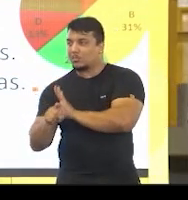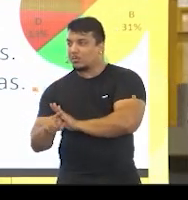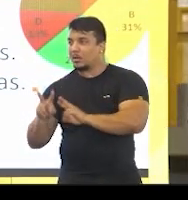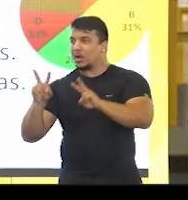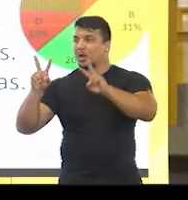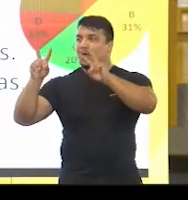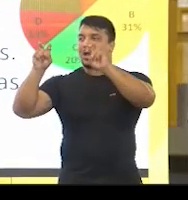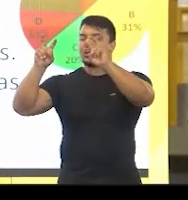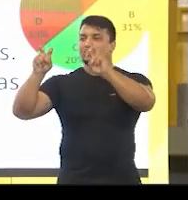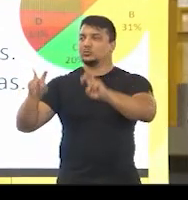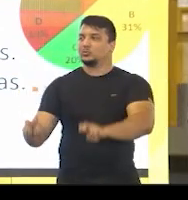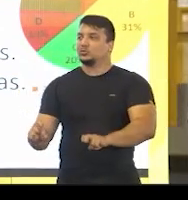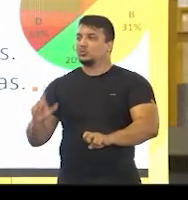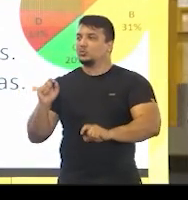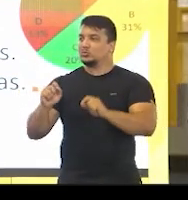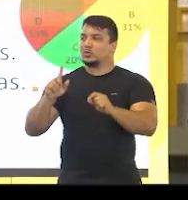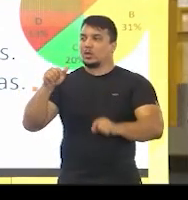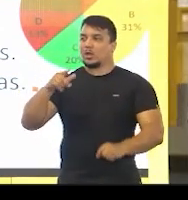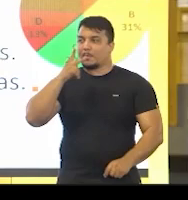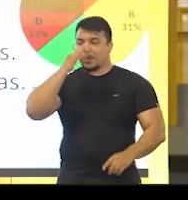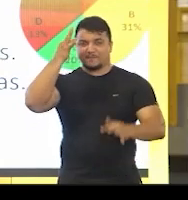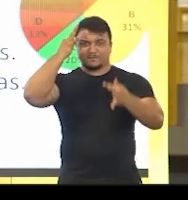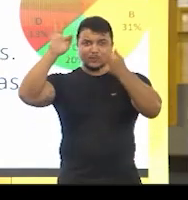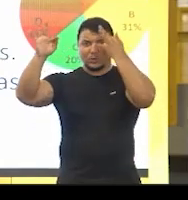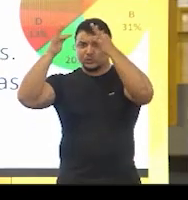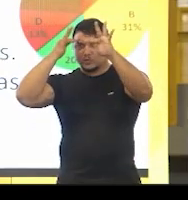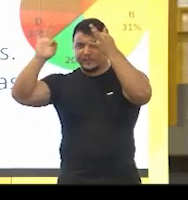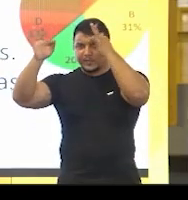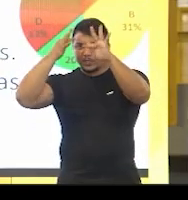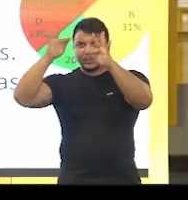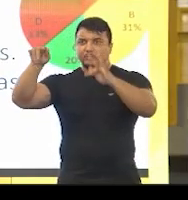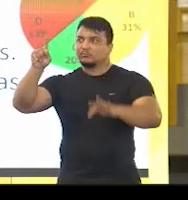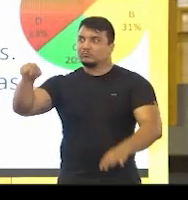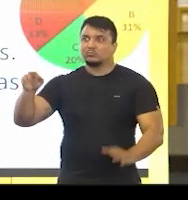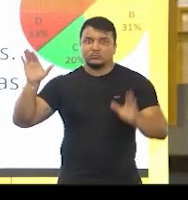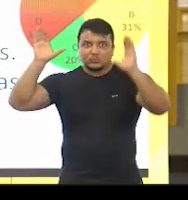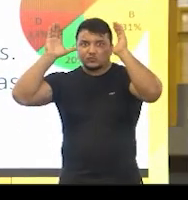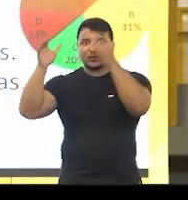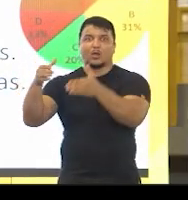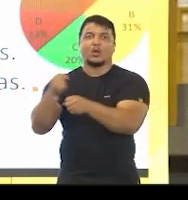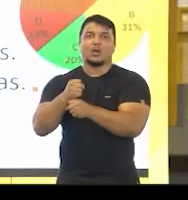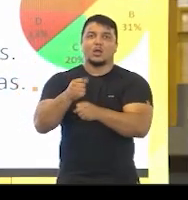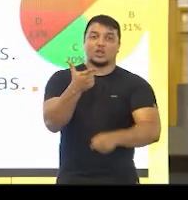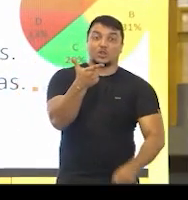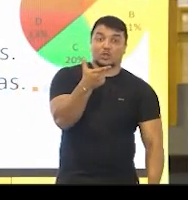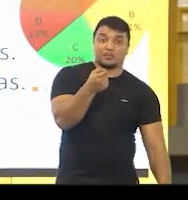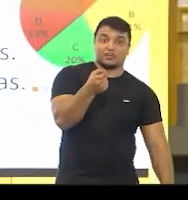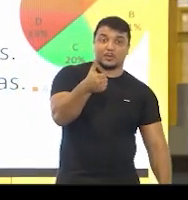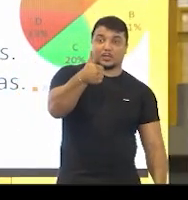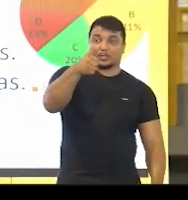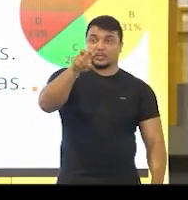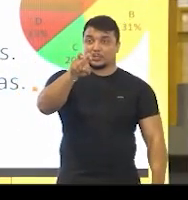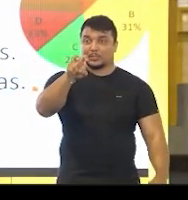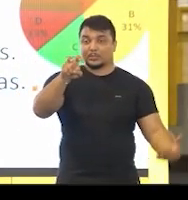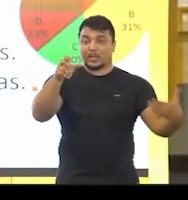envolve muita, mas muita filosofia. De 2015 a